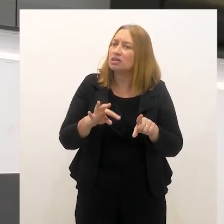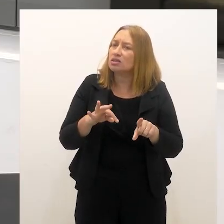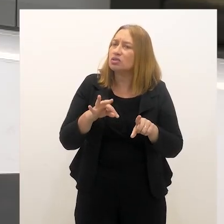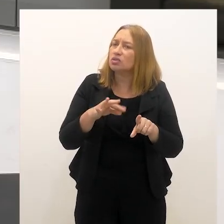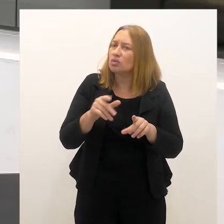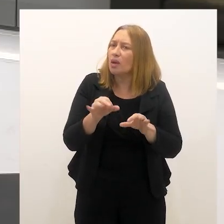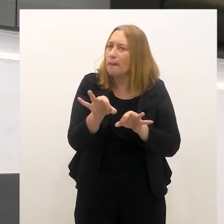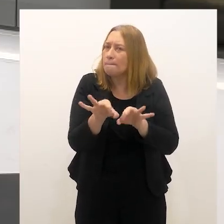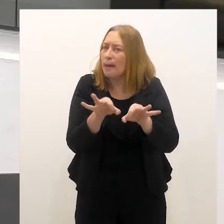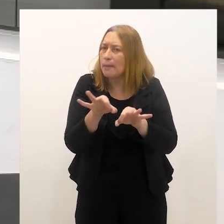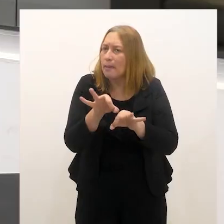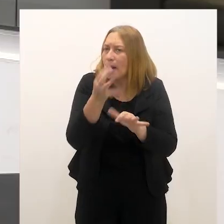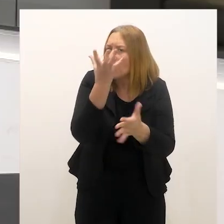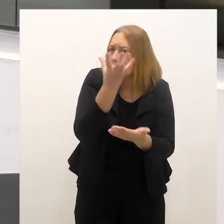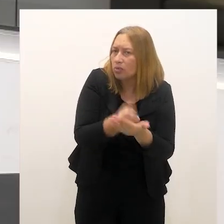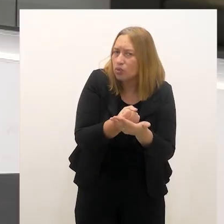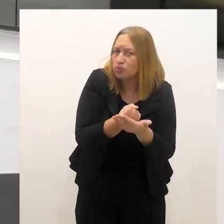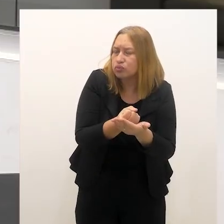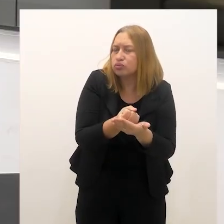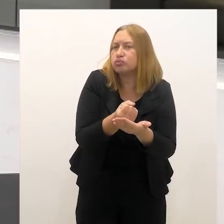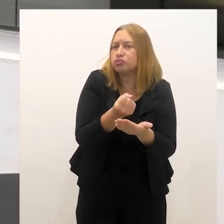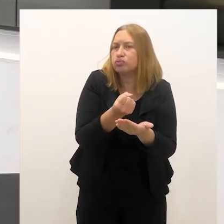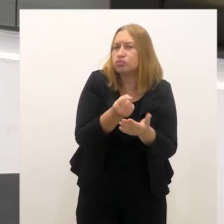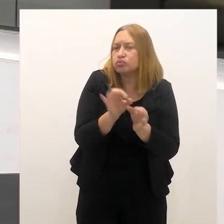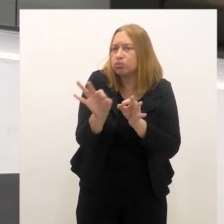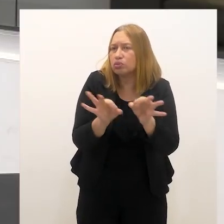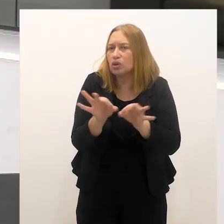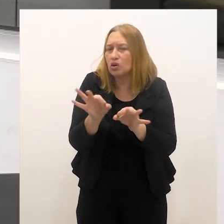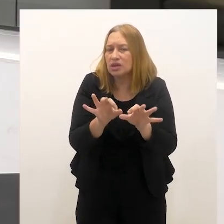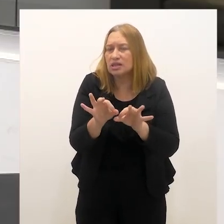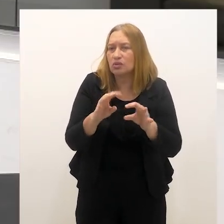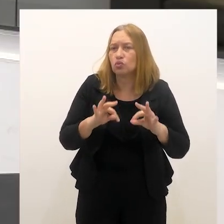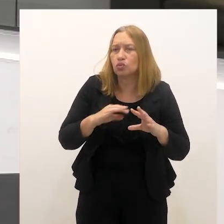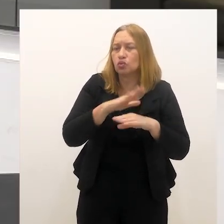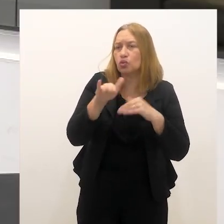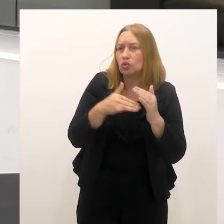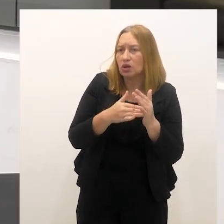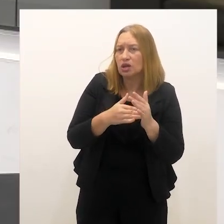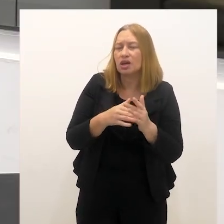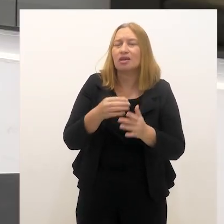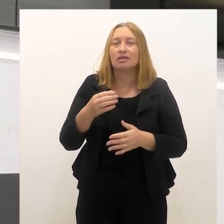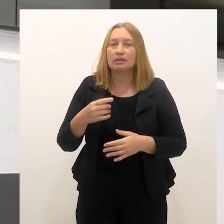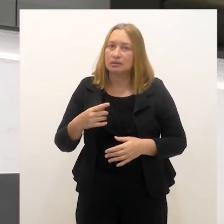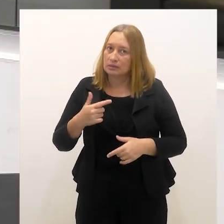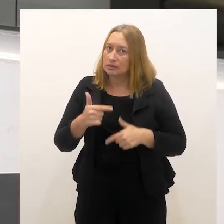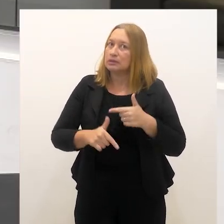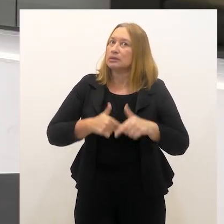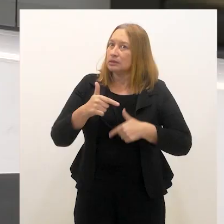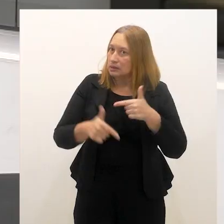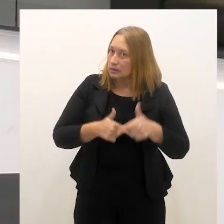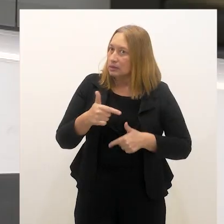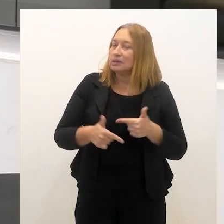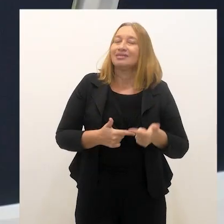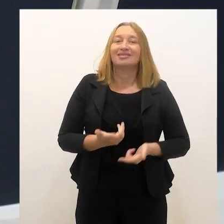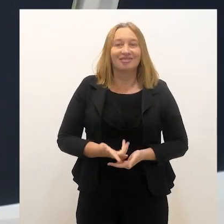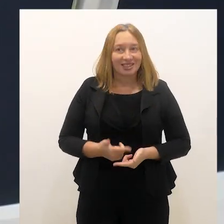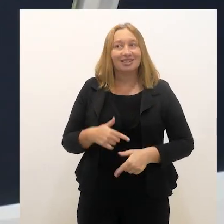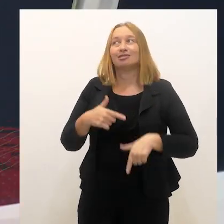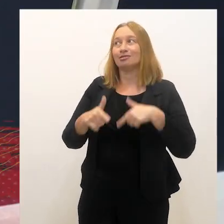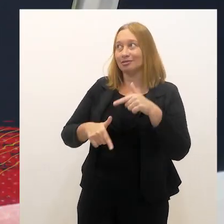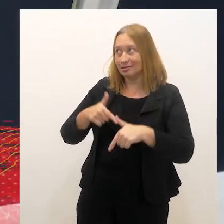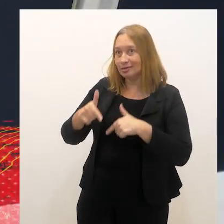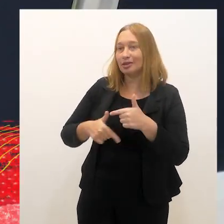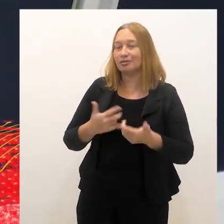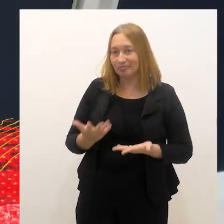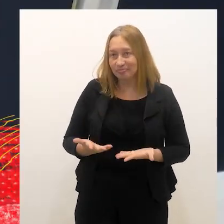o esquema de produzir, deixar isso tudo pronto, organização total. Dá muito trabalho, né, ser jornalista.